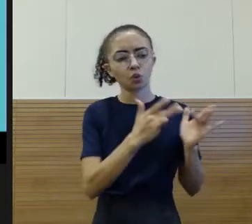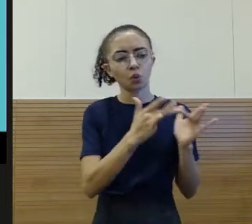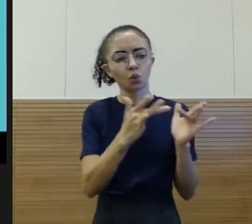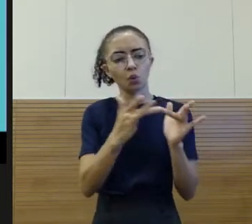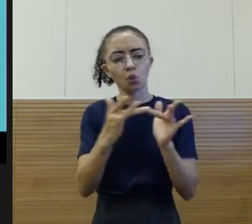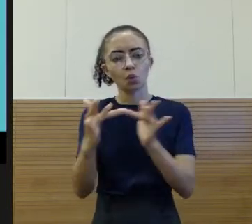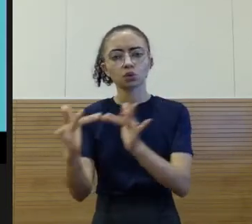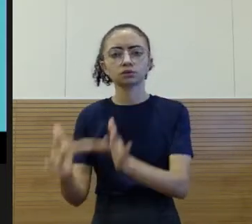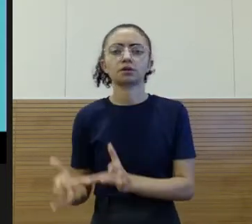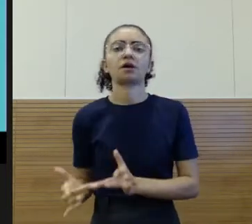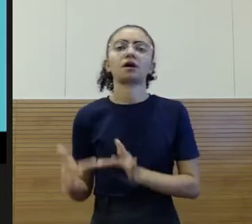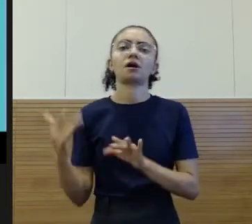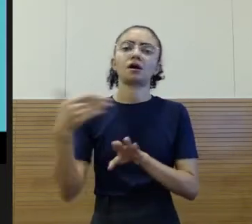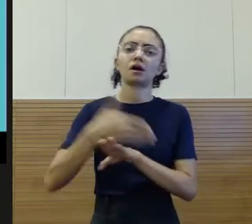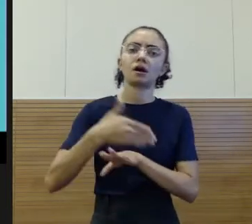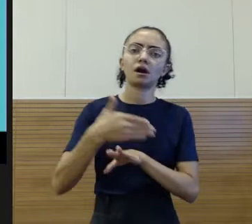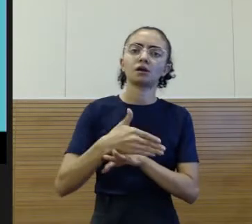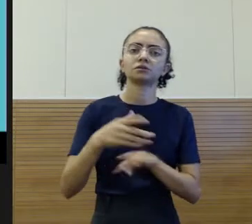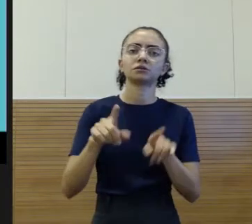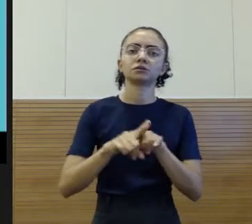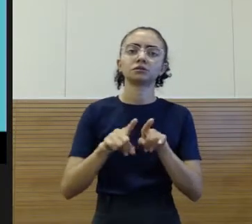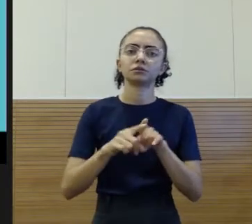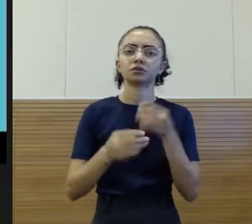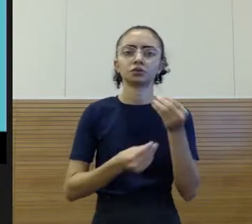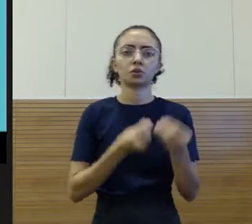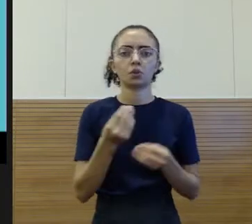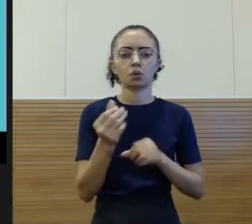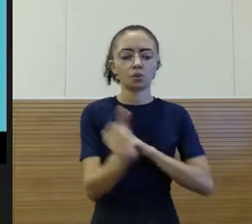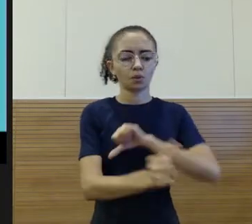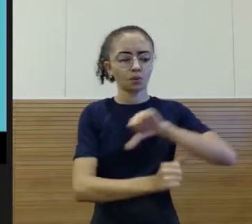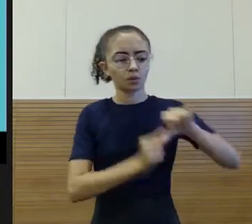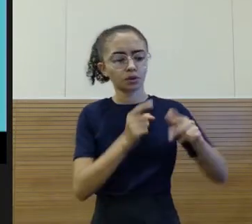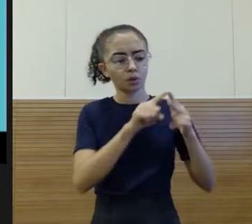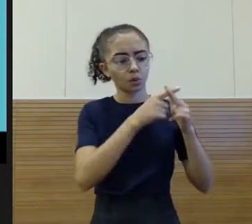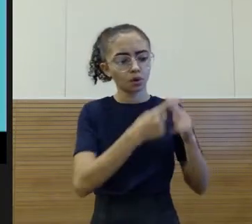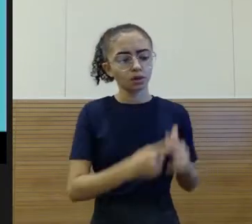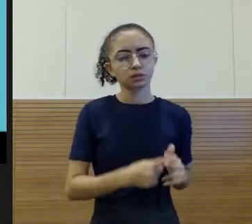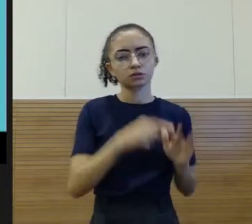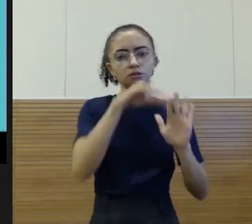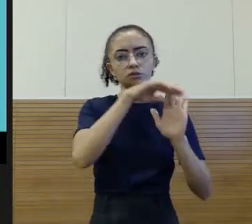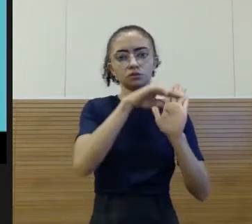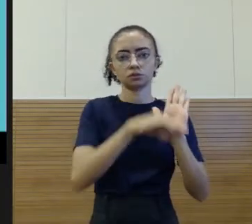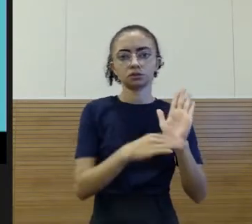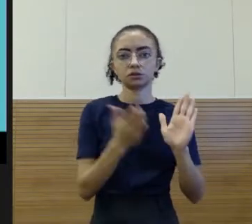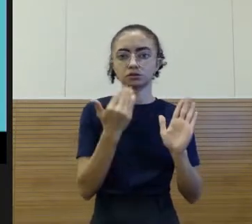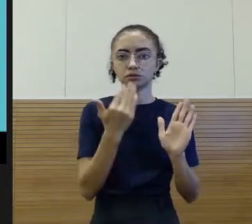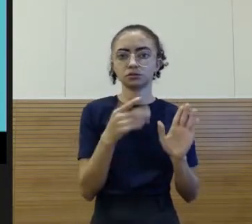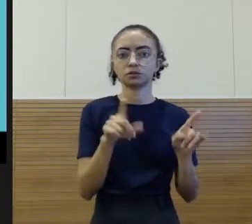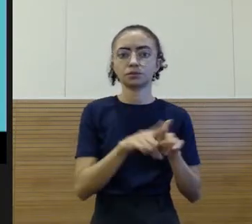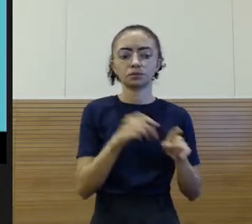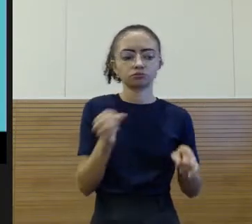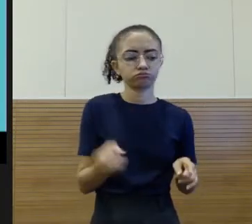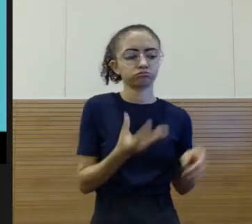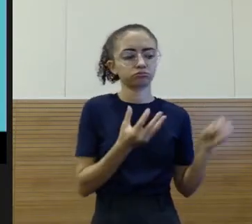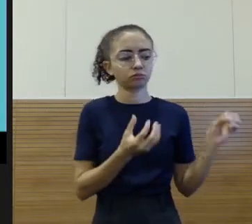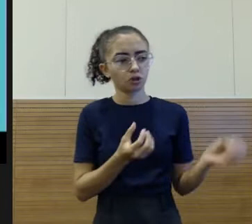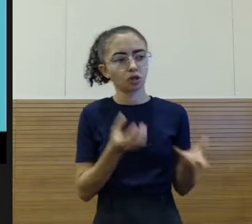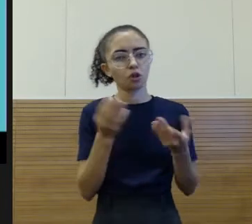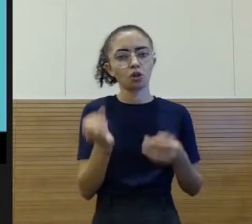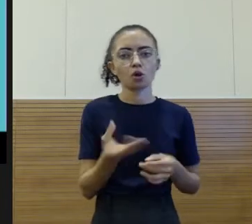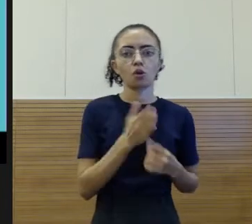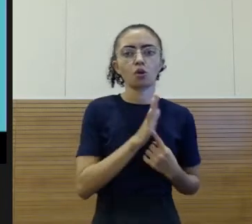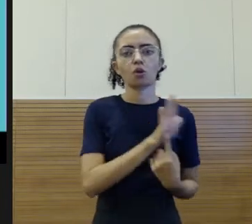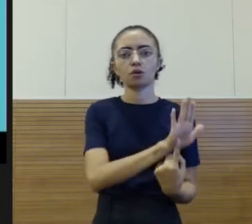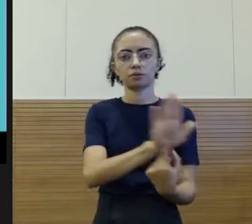aproximação à revisão dos guias alimentares e todas essas inovações que nos apresentam a nível